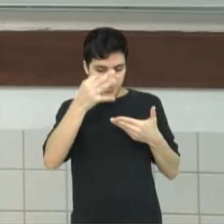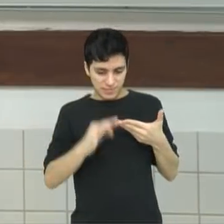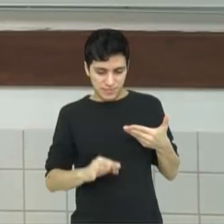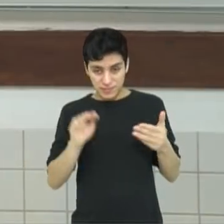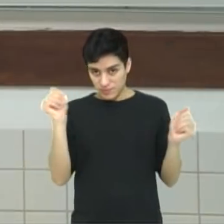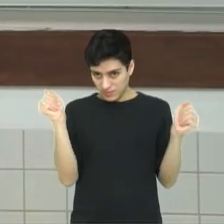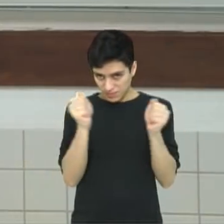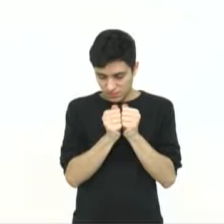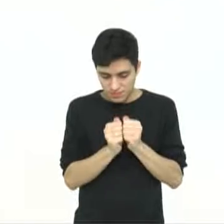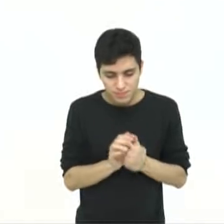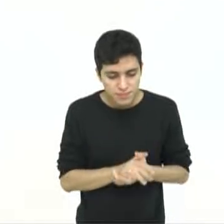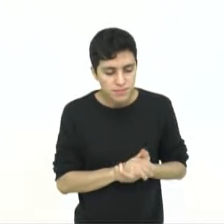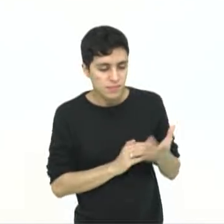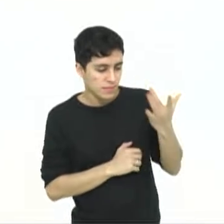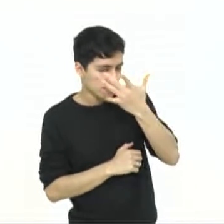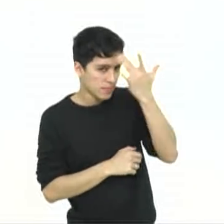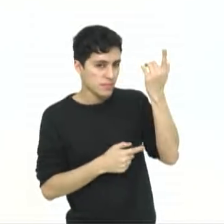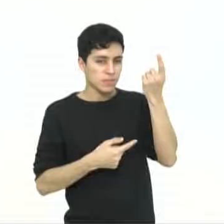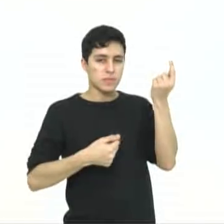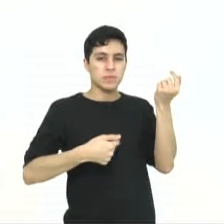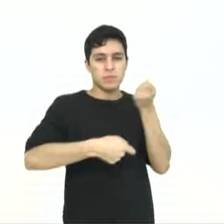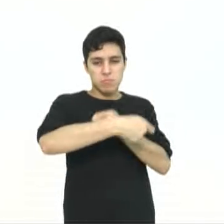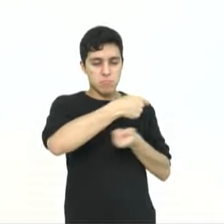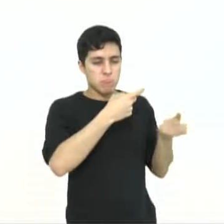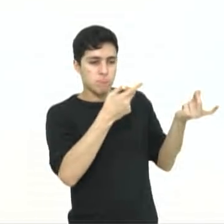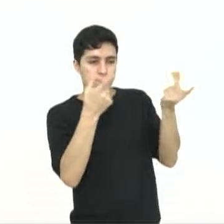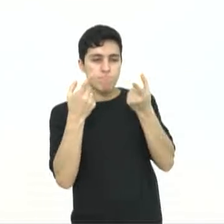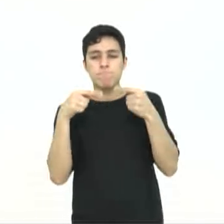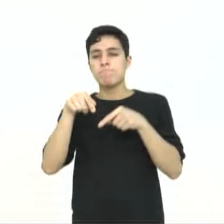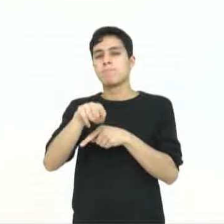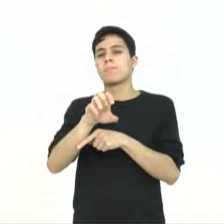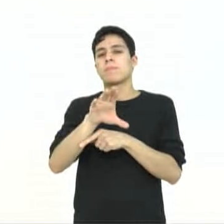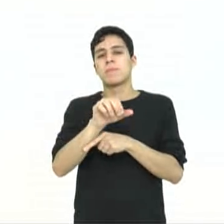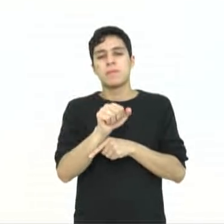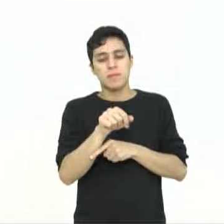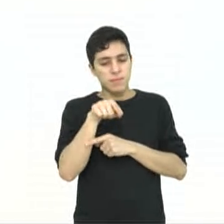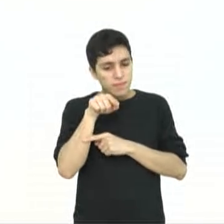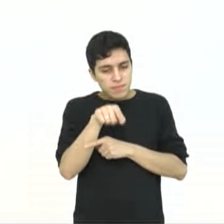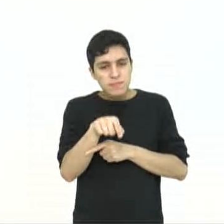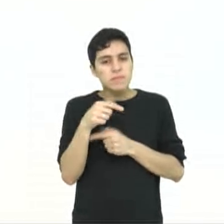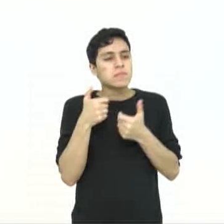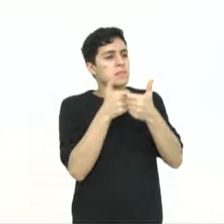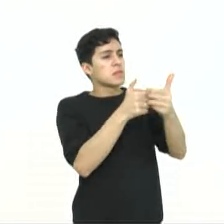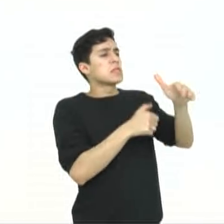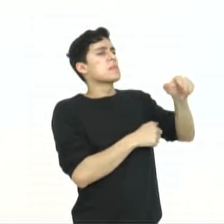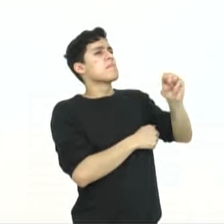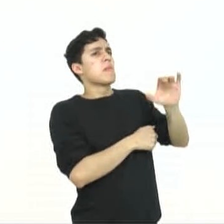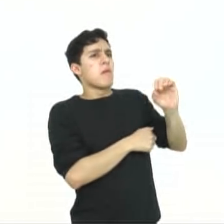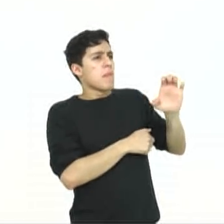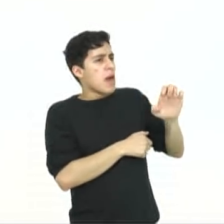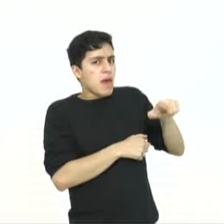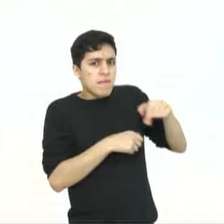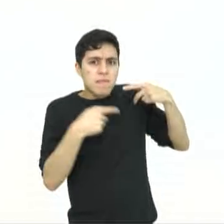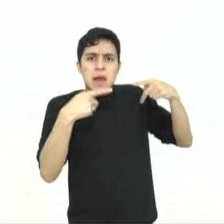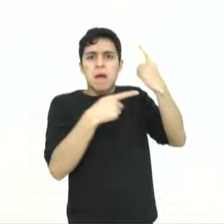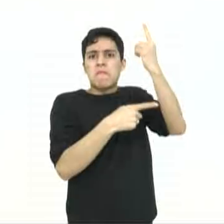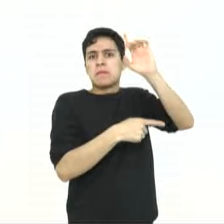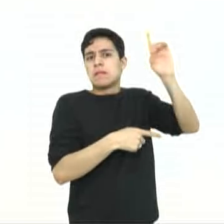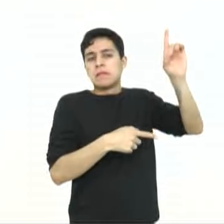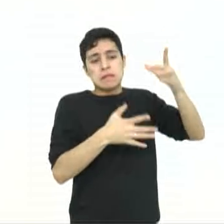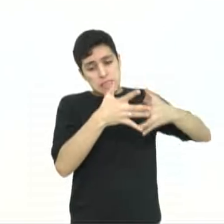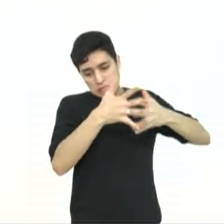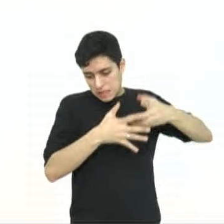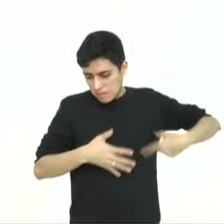Boulos, segundo o historiador, de sua rápida expansão pelo mundo. É fácil de se aderir à ideia. Isso aqui é uma espécie de um desenho de Maomé rezando